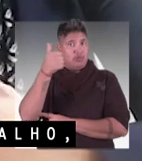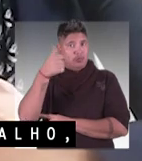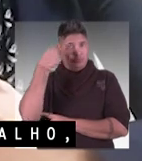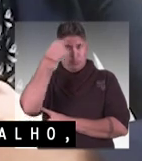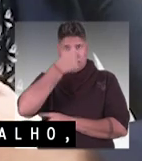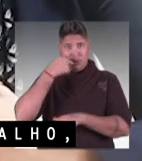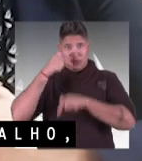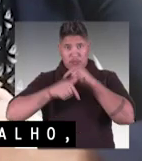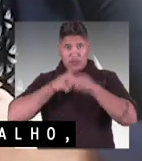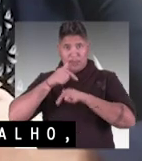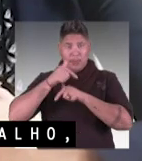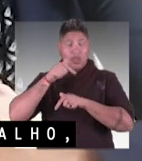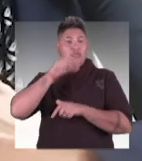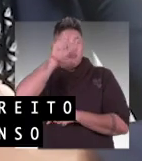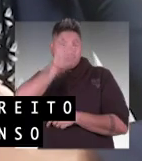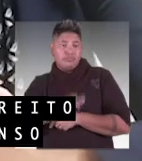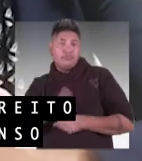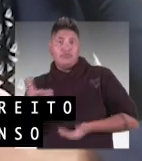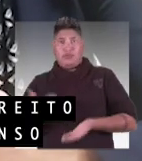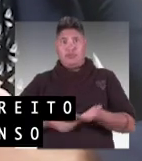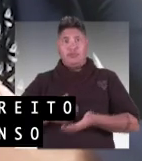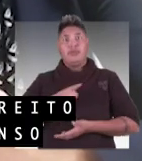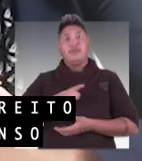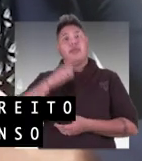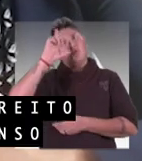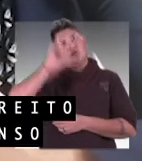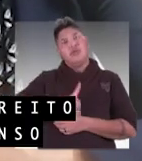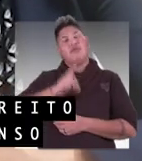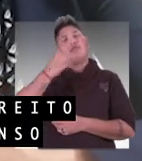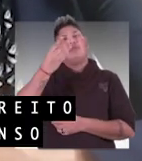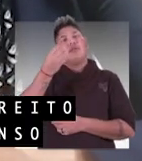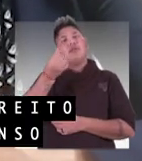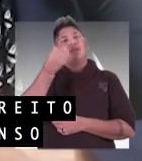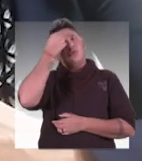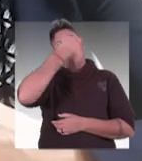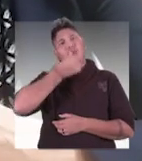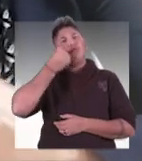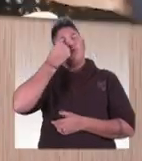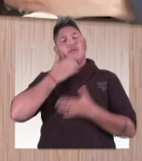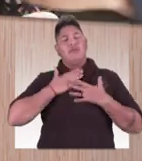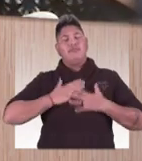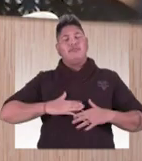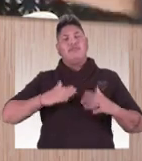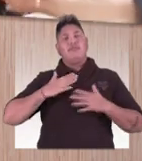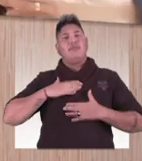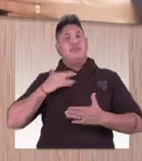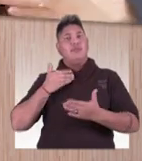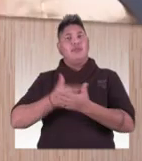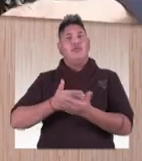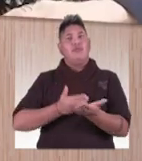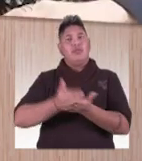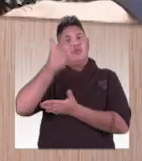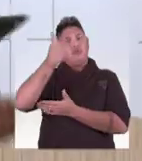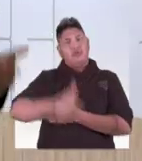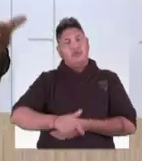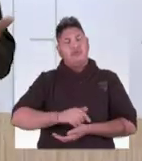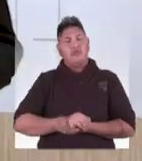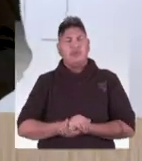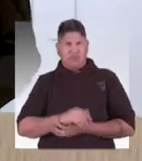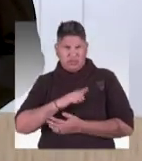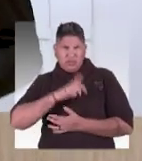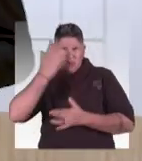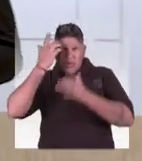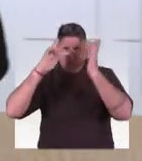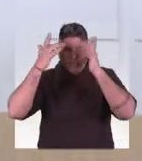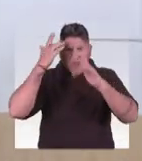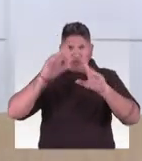12 horas consecutivas de trabalho, o trabalhador tem direito a 36 horas de descanso até o início da nova jornada. E